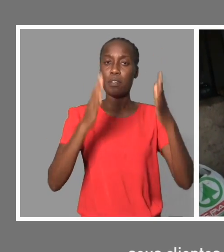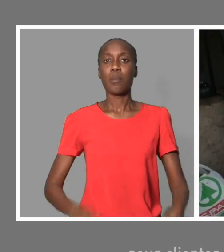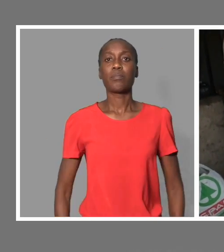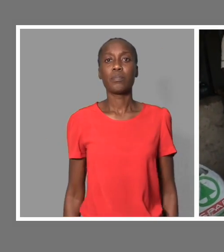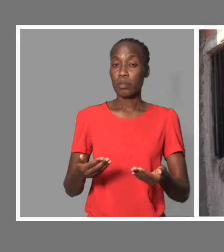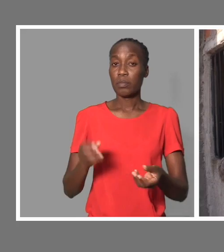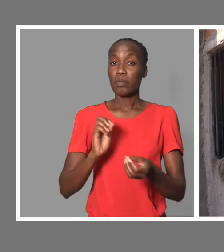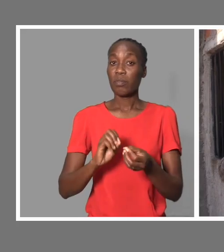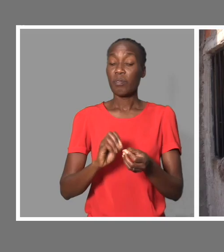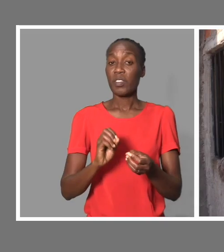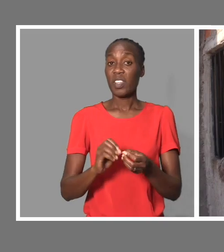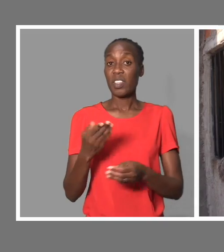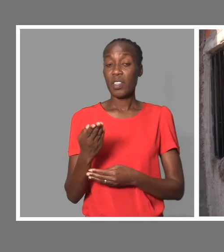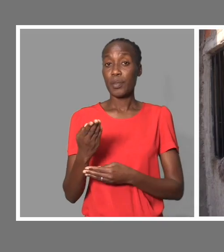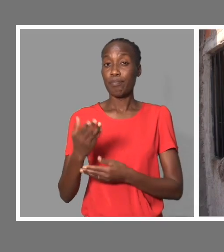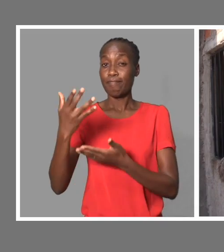e de vida.